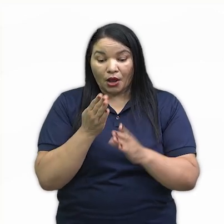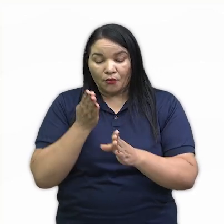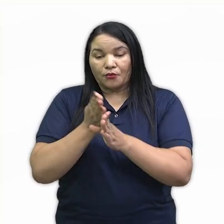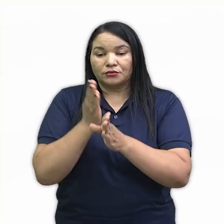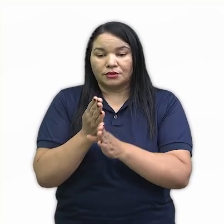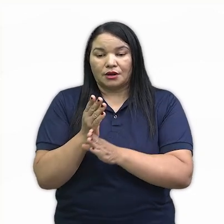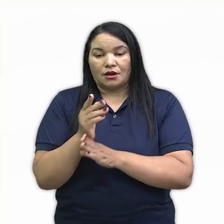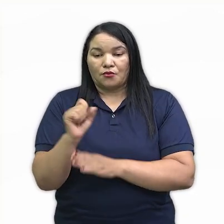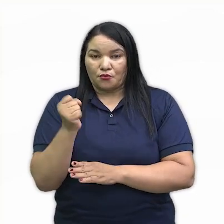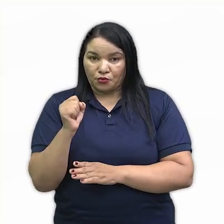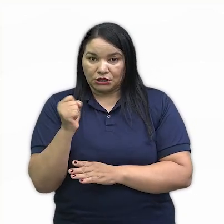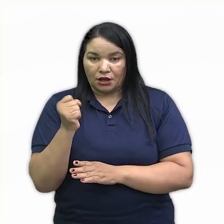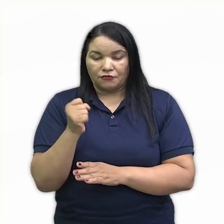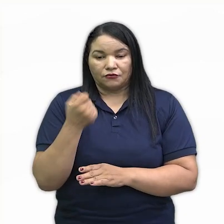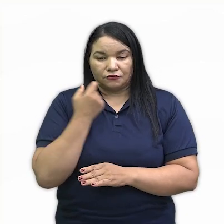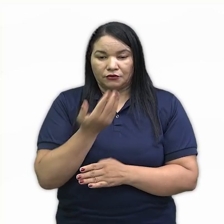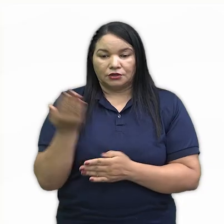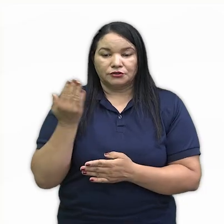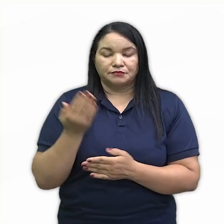Vamos apenas